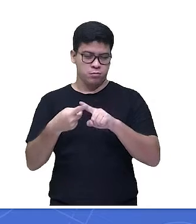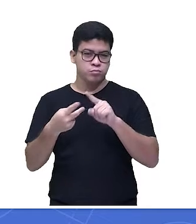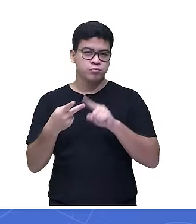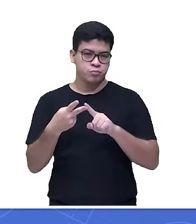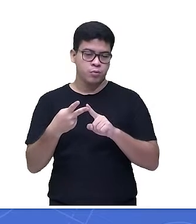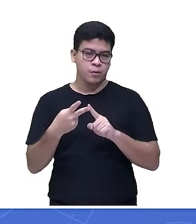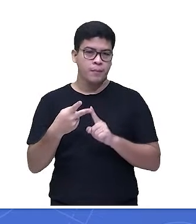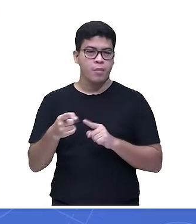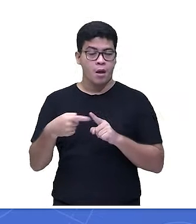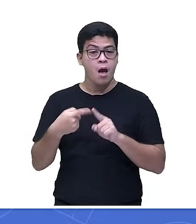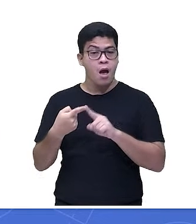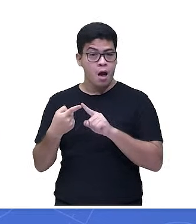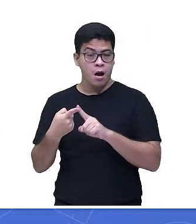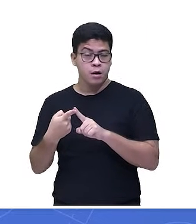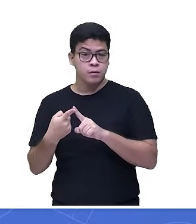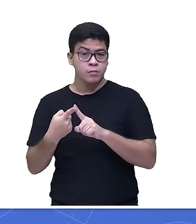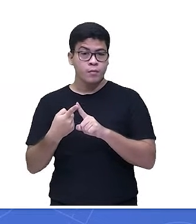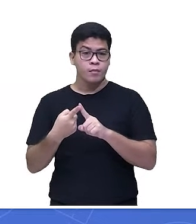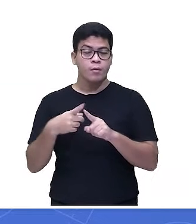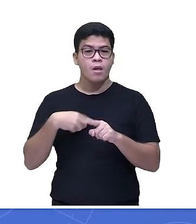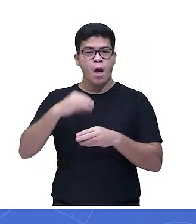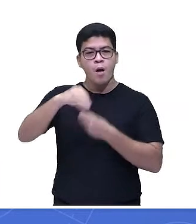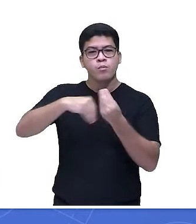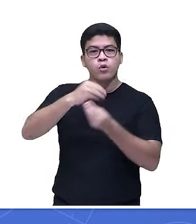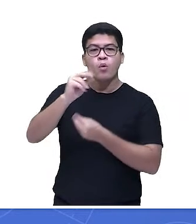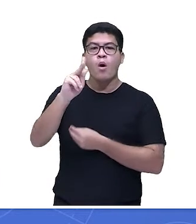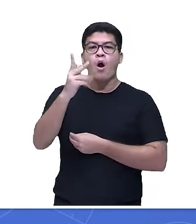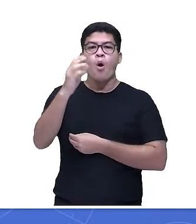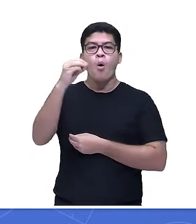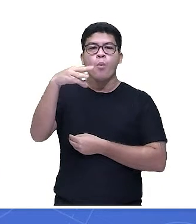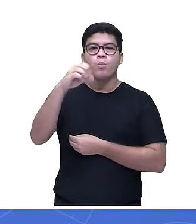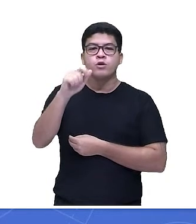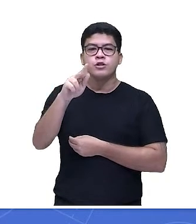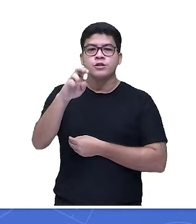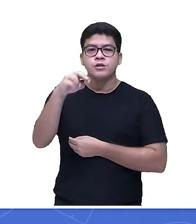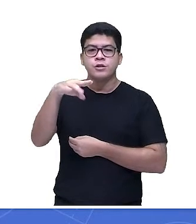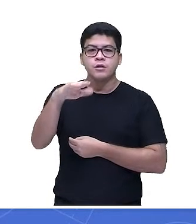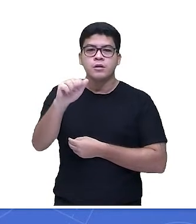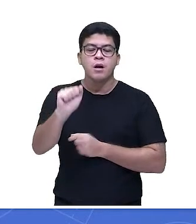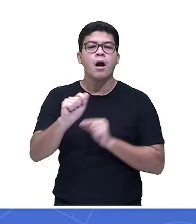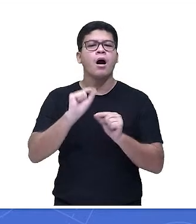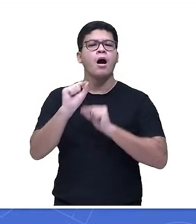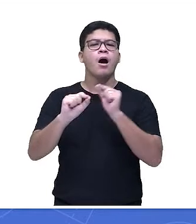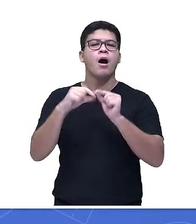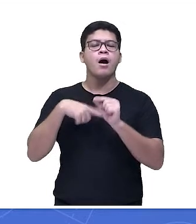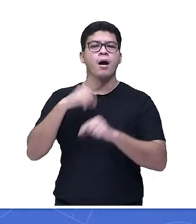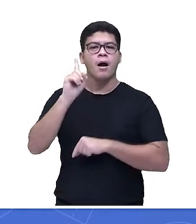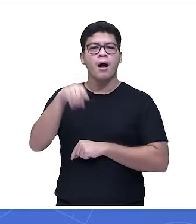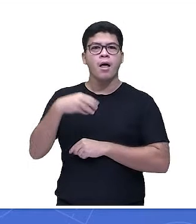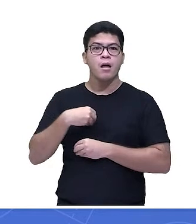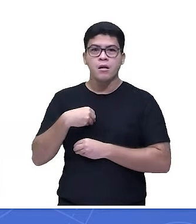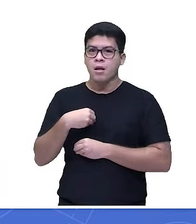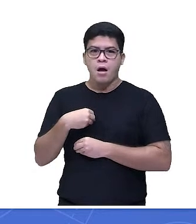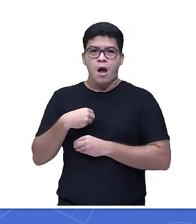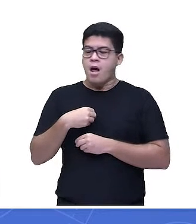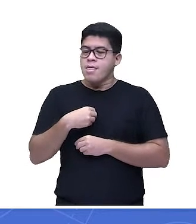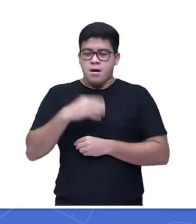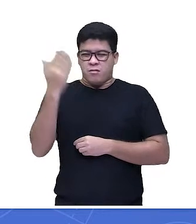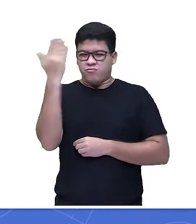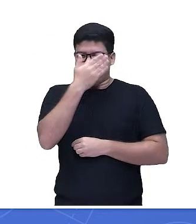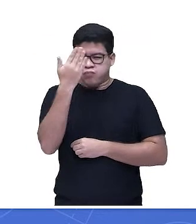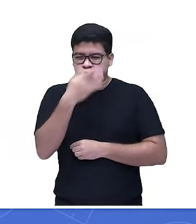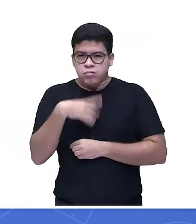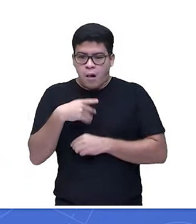homogênea. É uma mistura em que não conseguimos ver a separação dos seus